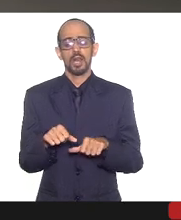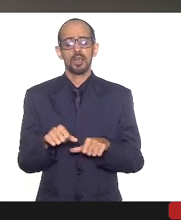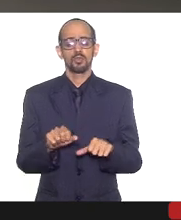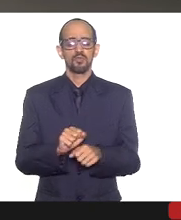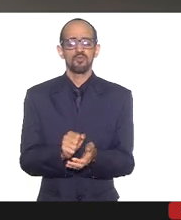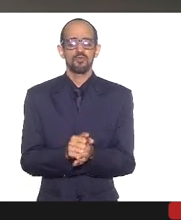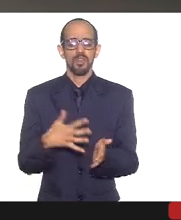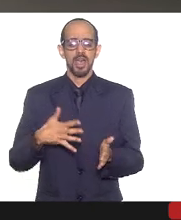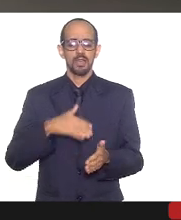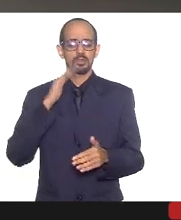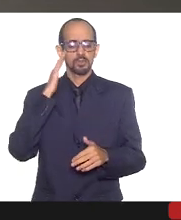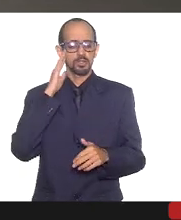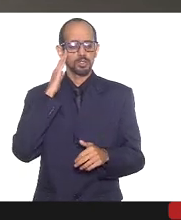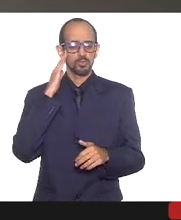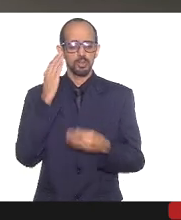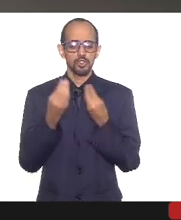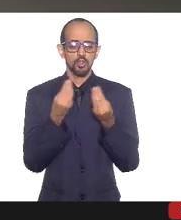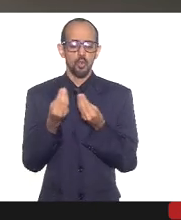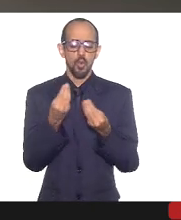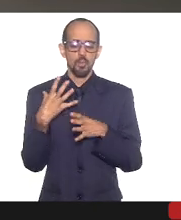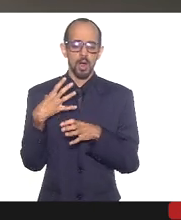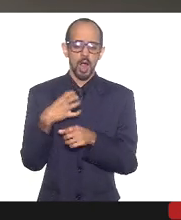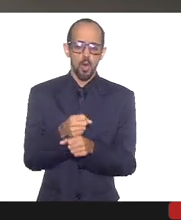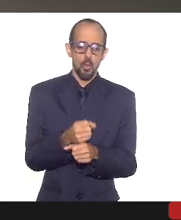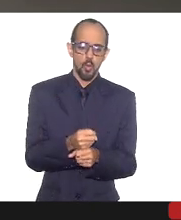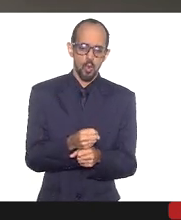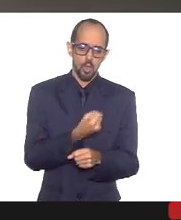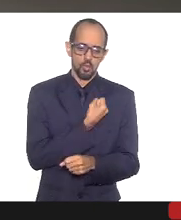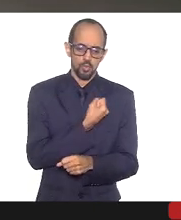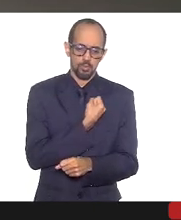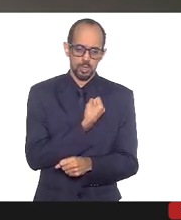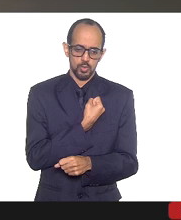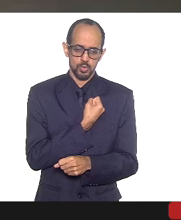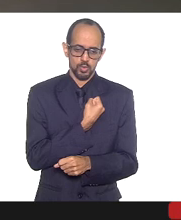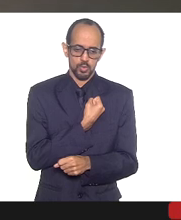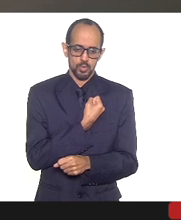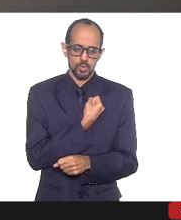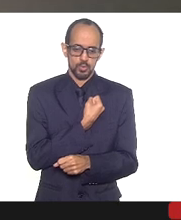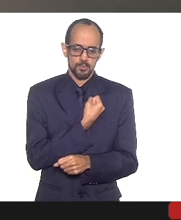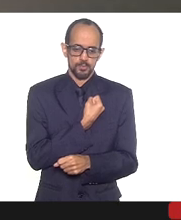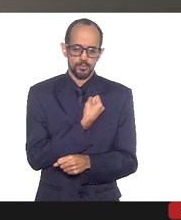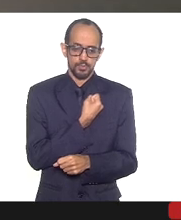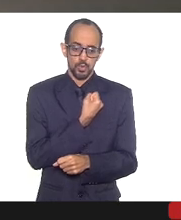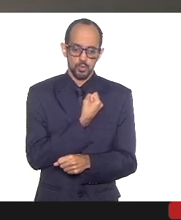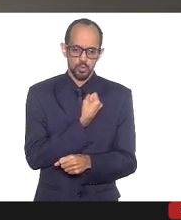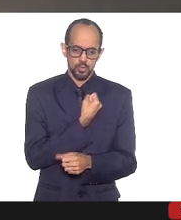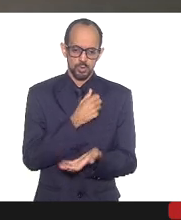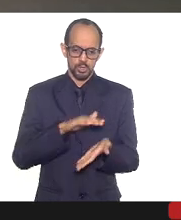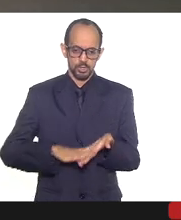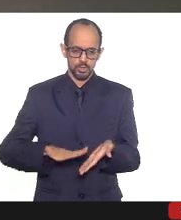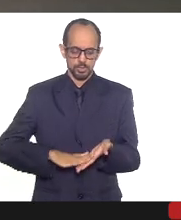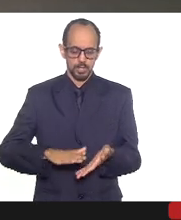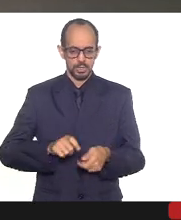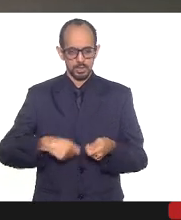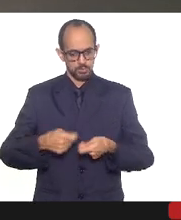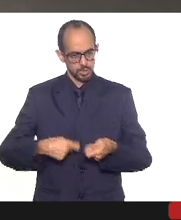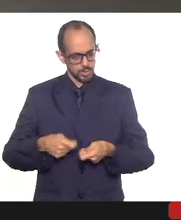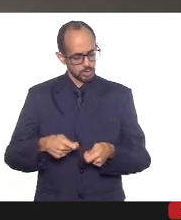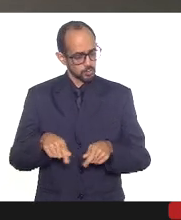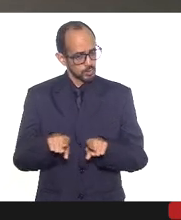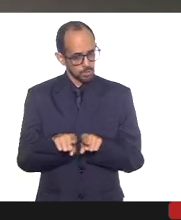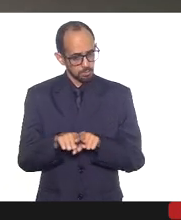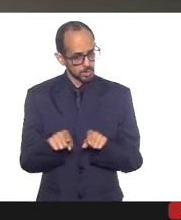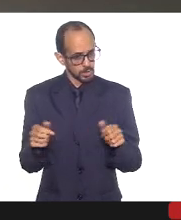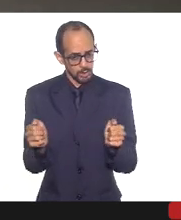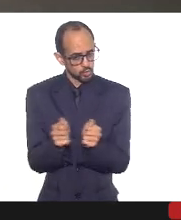em relação ao cálculo do índice. E o índice de a despesa com inativos faz parte do índice. Então, a